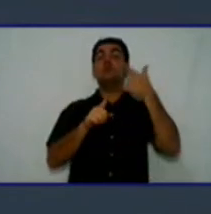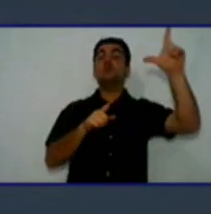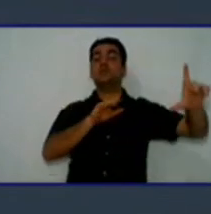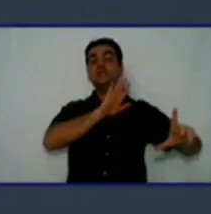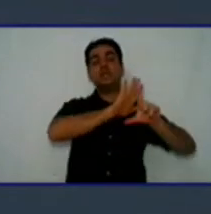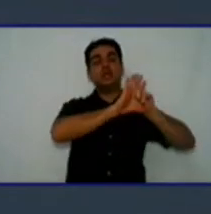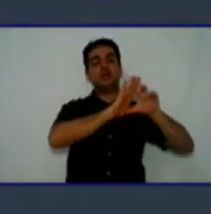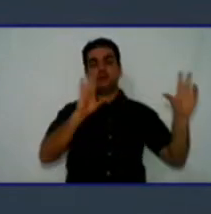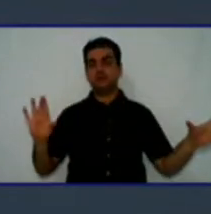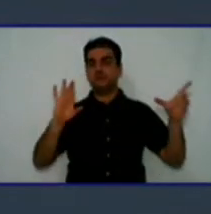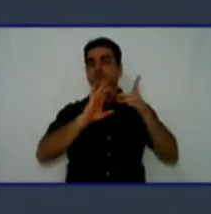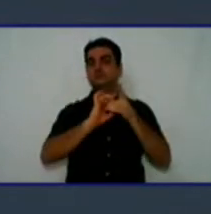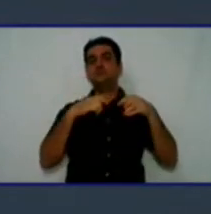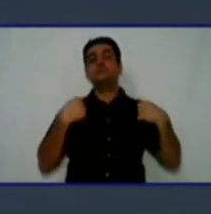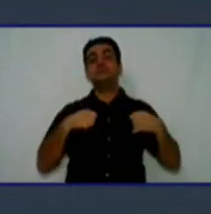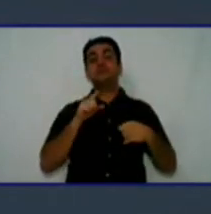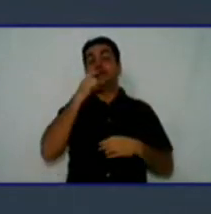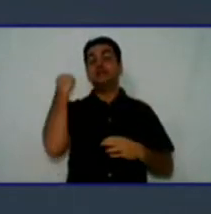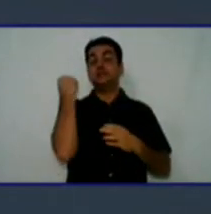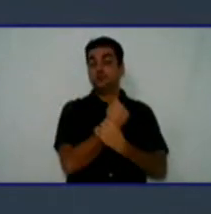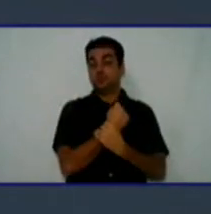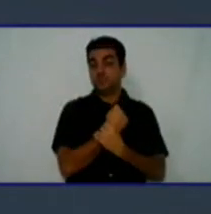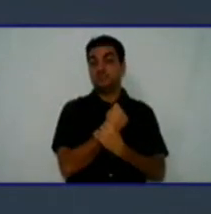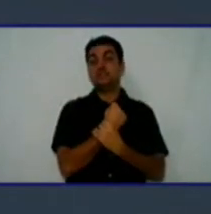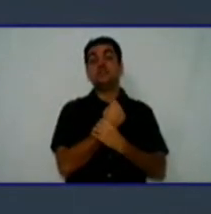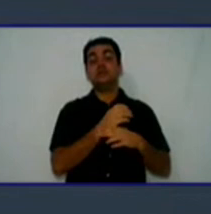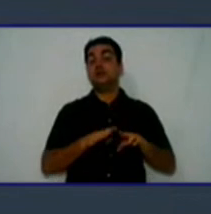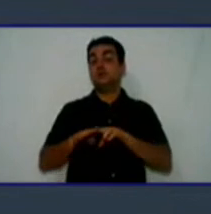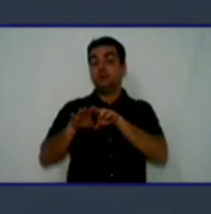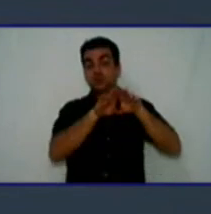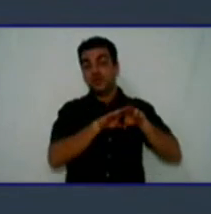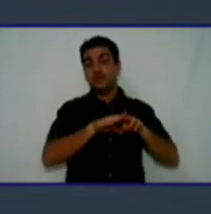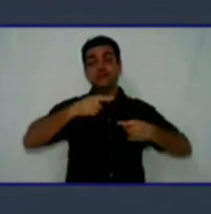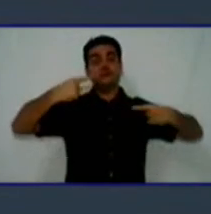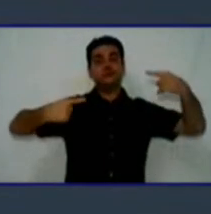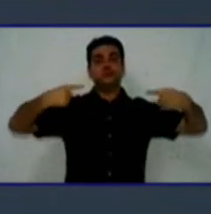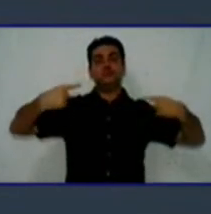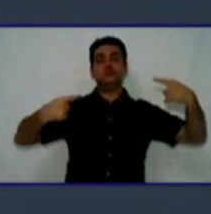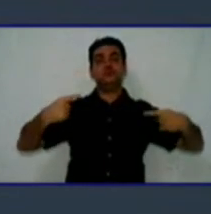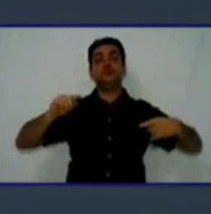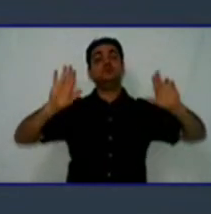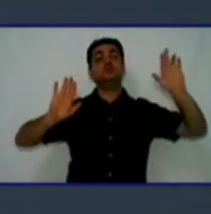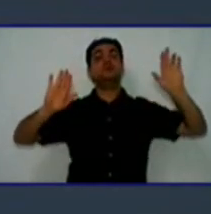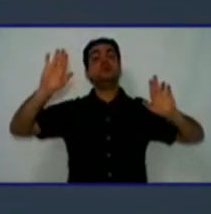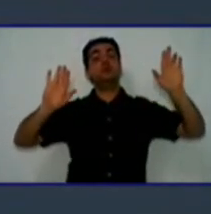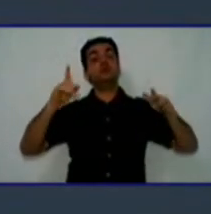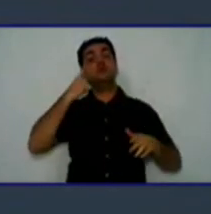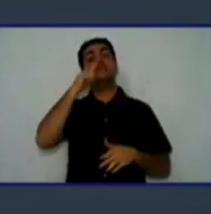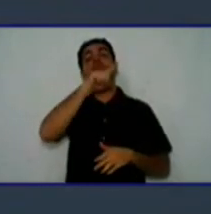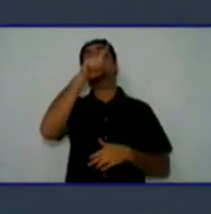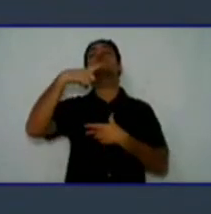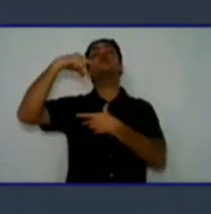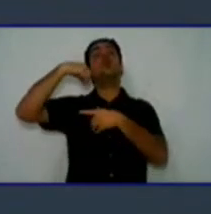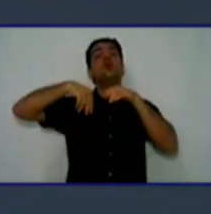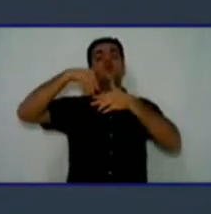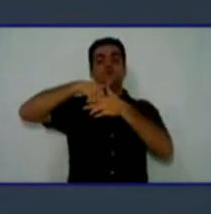que busca assegurar a igualdade na disputa pela preferência do eleitor.